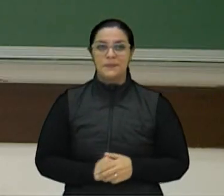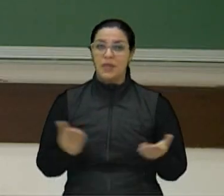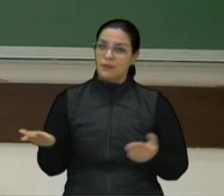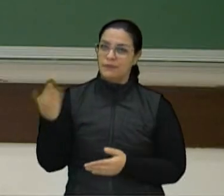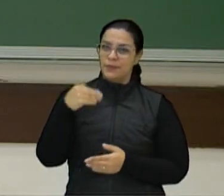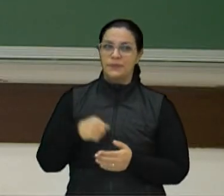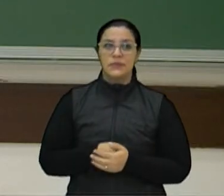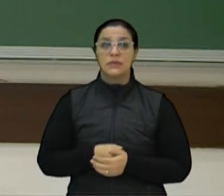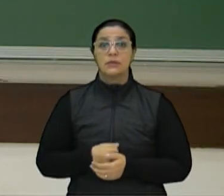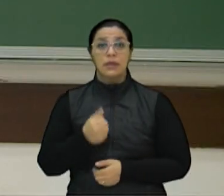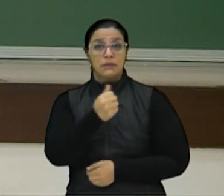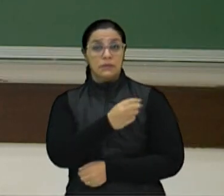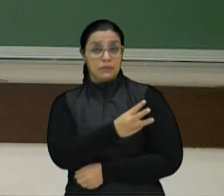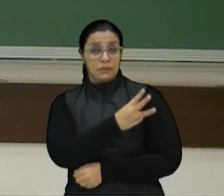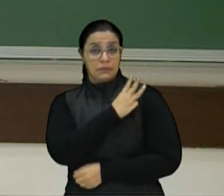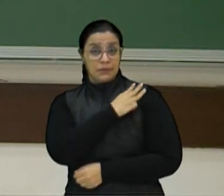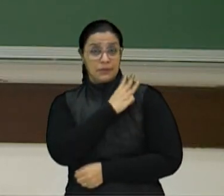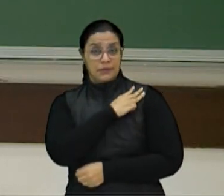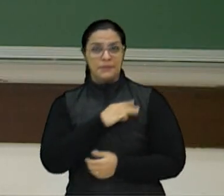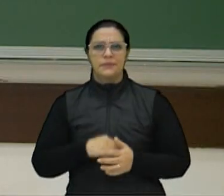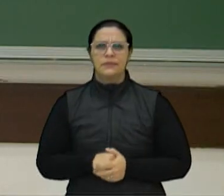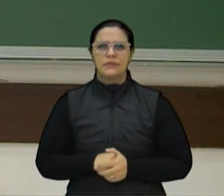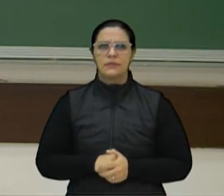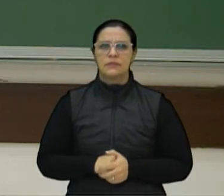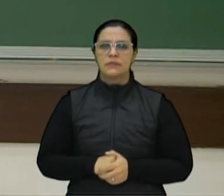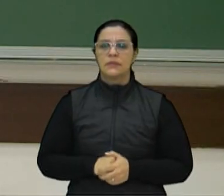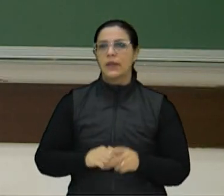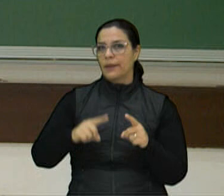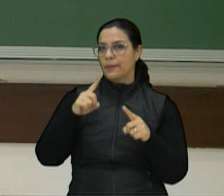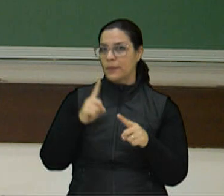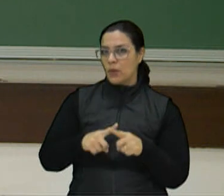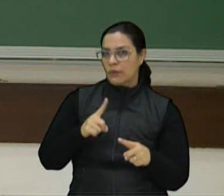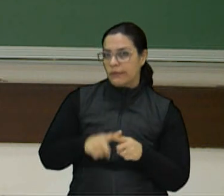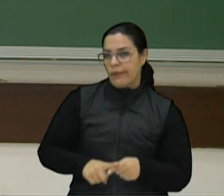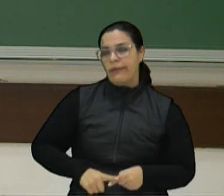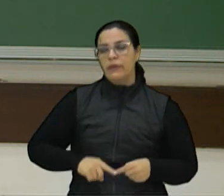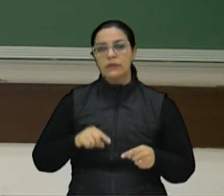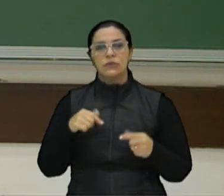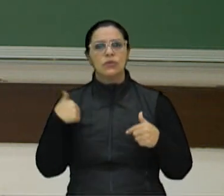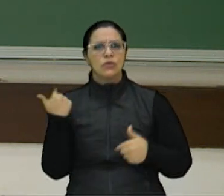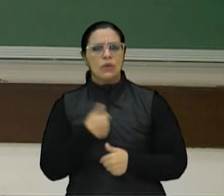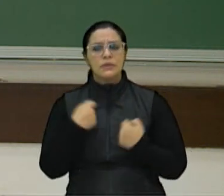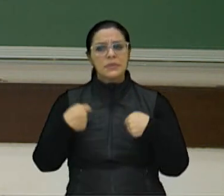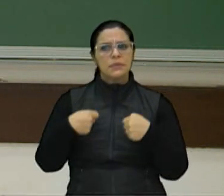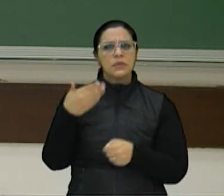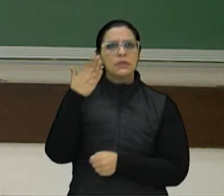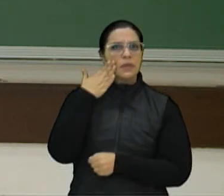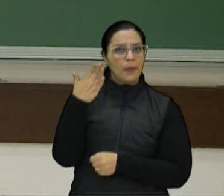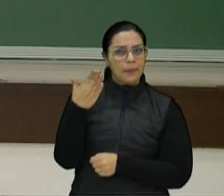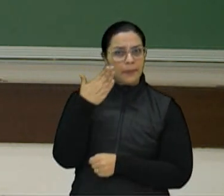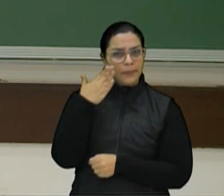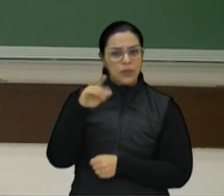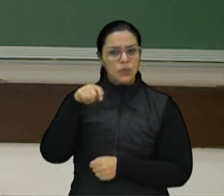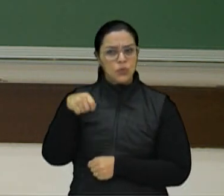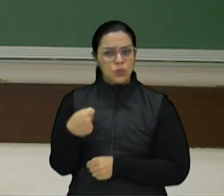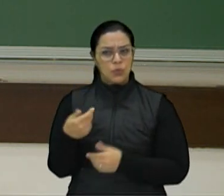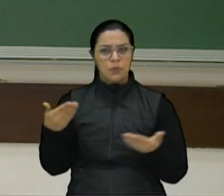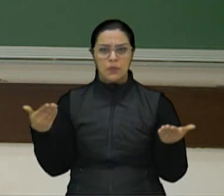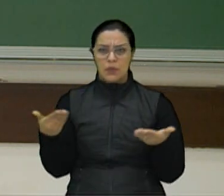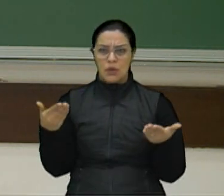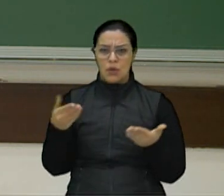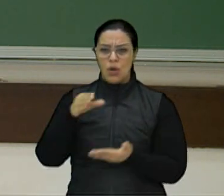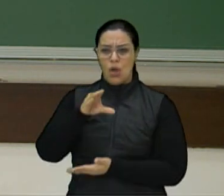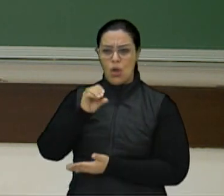Vamos lá. Terceiro ano. Para quê? Por que eu tenho que saber da questão